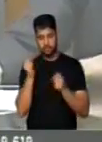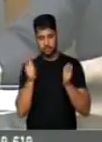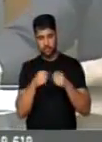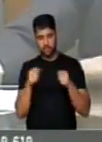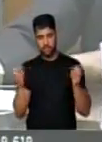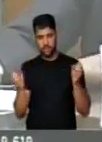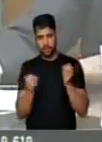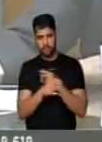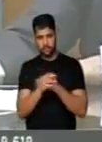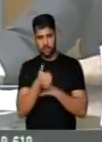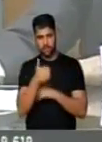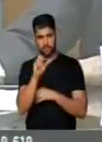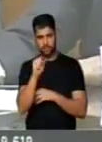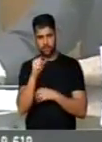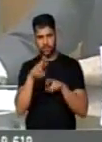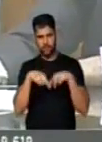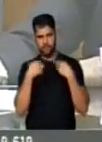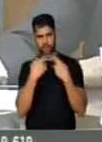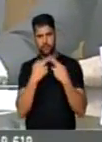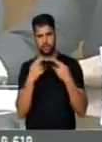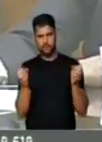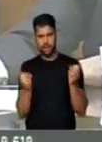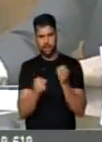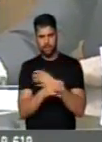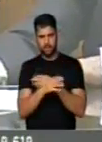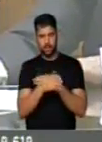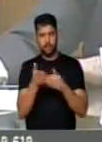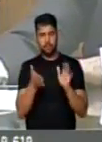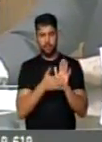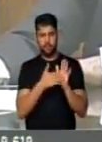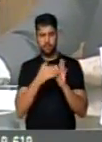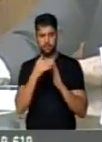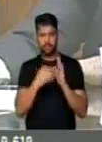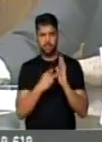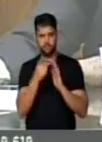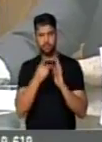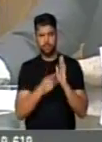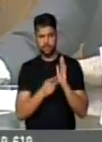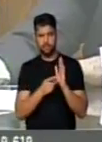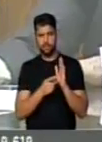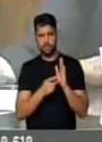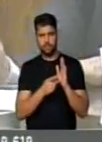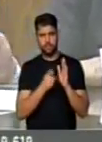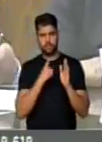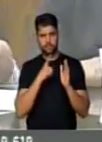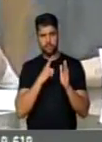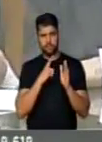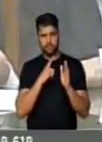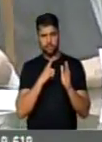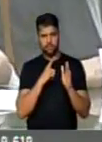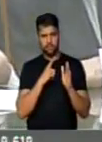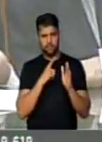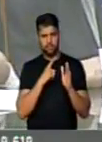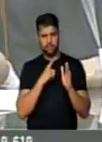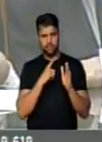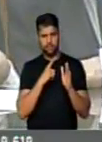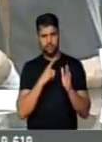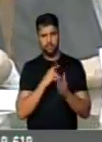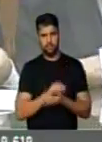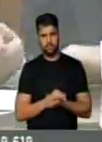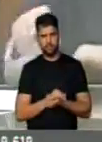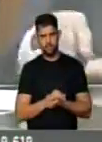Podemos encerrar às 18 horas, ou pelo menos terminar essa medida provisória. São um destaque de condição? Fica